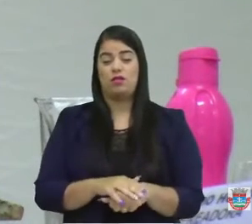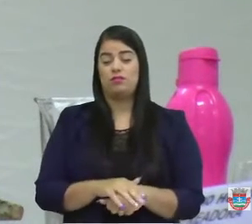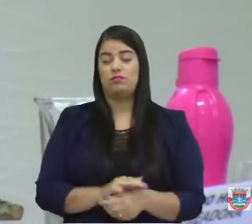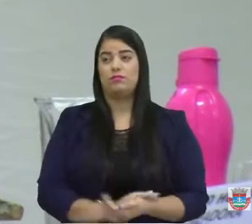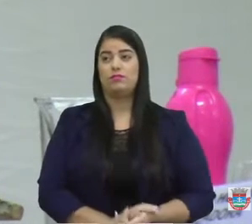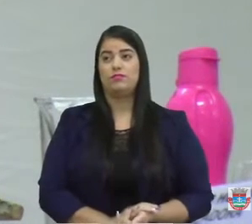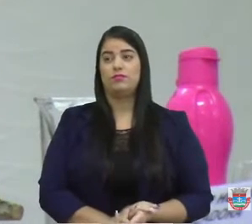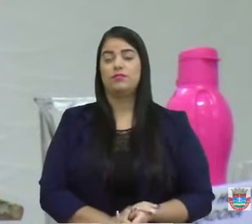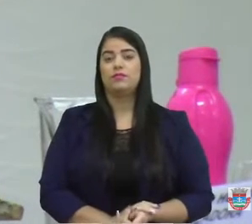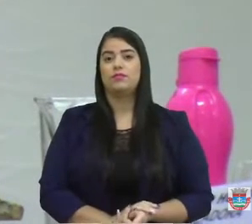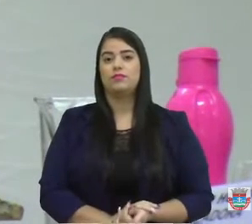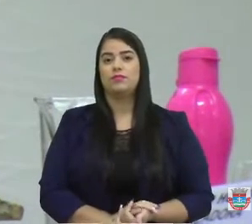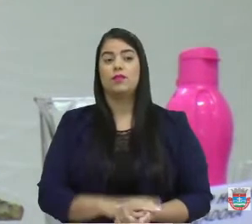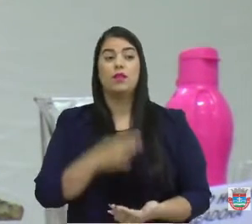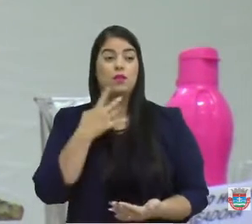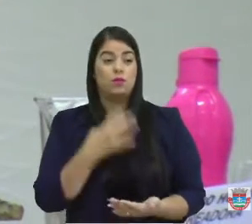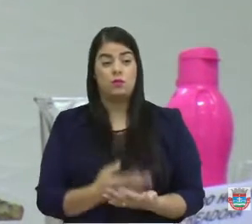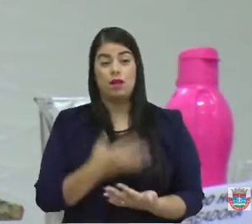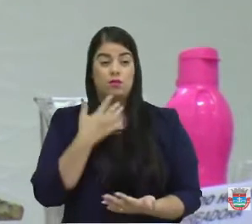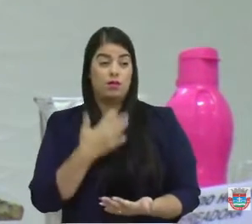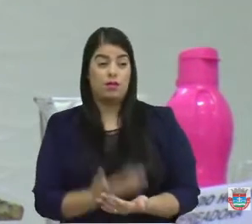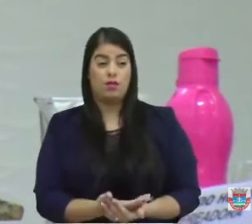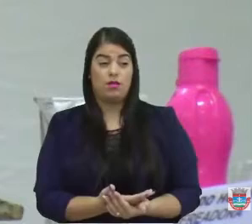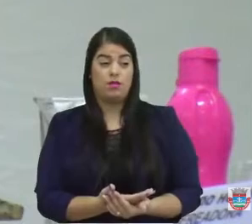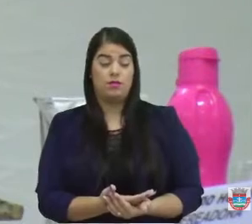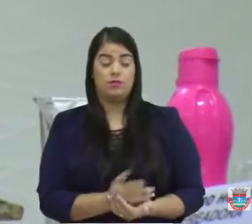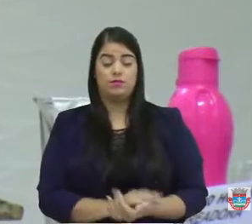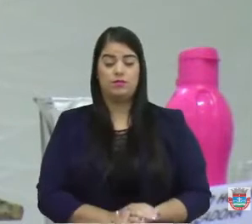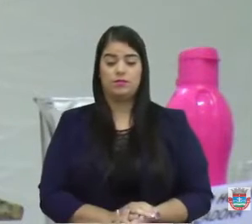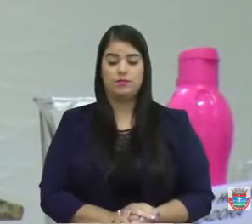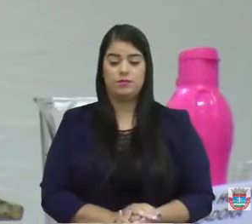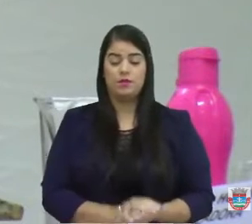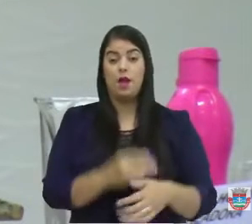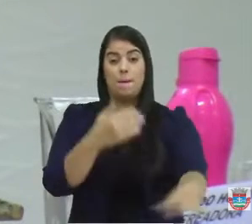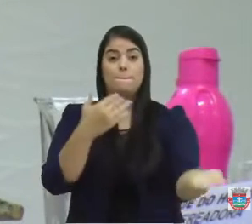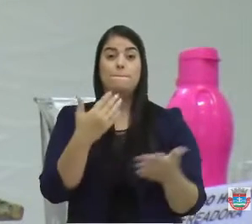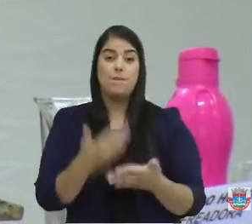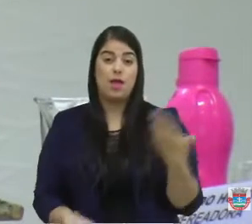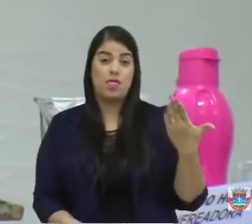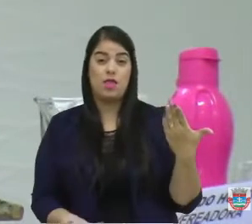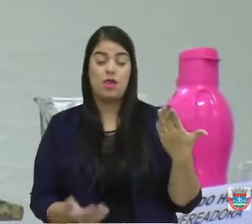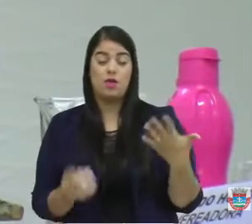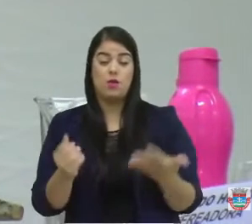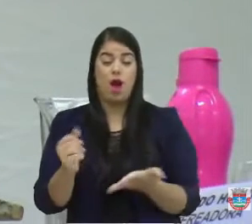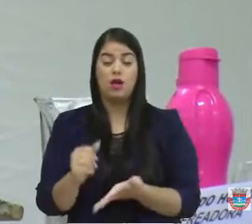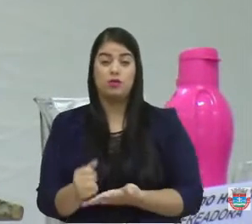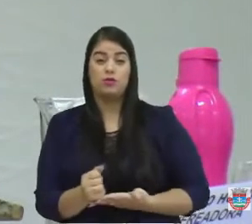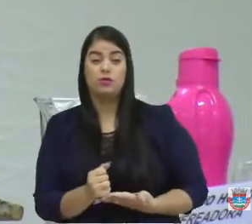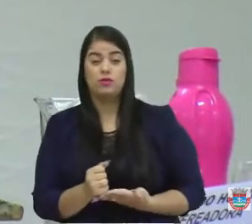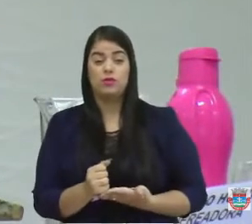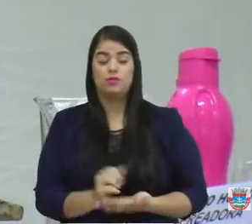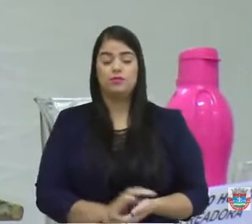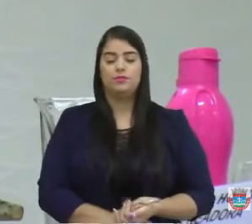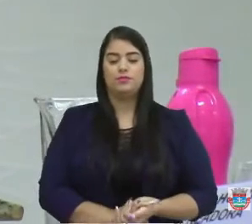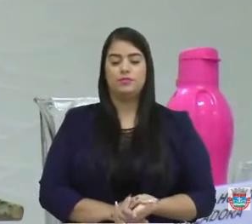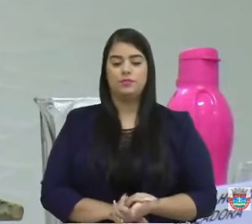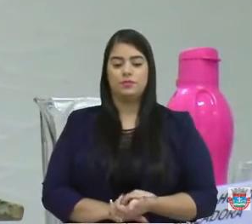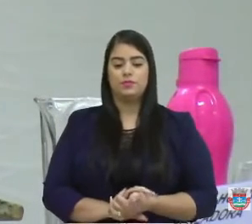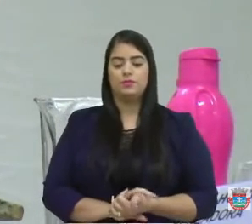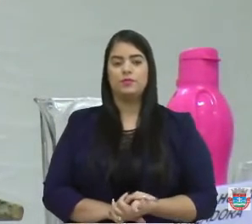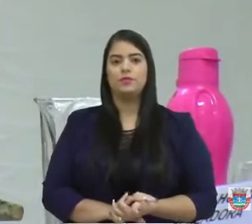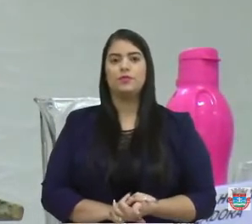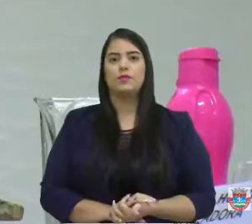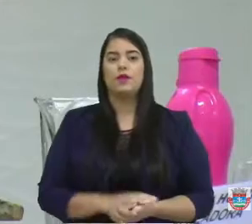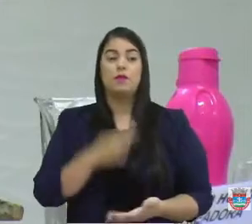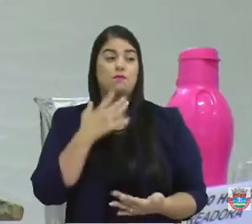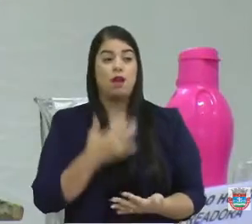a, os babão, puxa saco sem vergonha, é que ele perdeu a boquinha, viu, bocada? Qualquer coisa me procura lá fora, posando na sua cara.